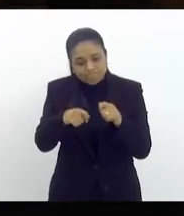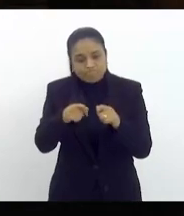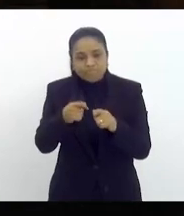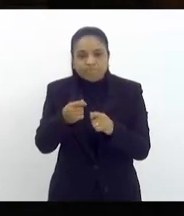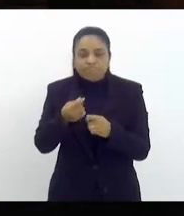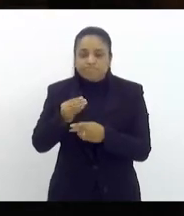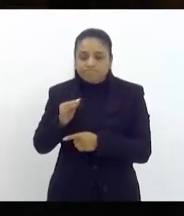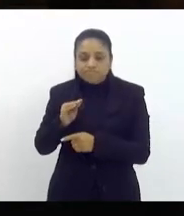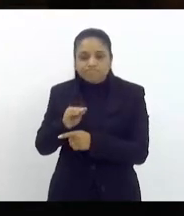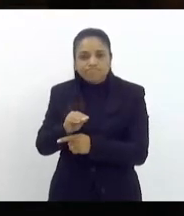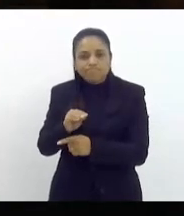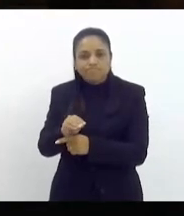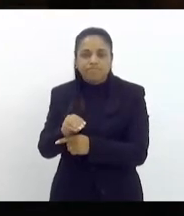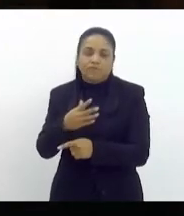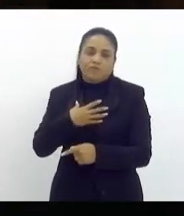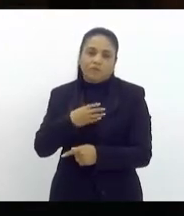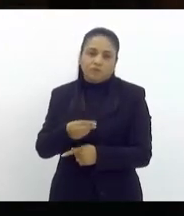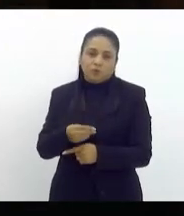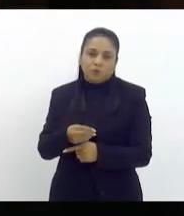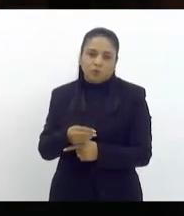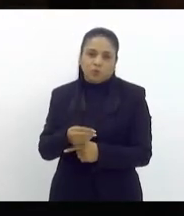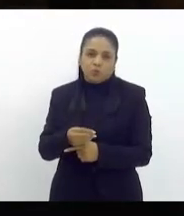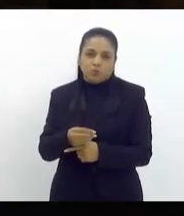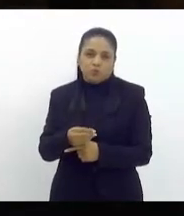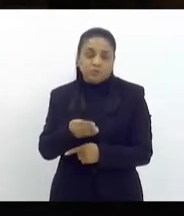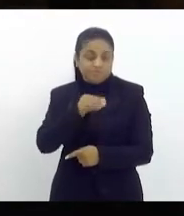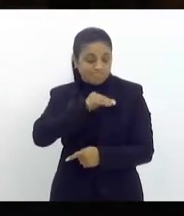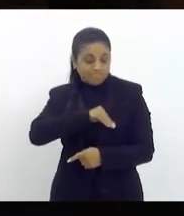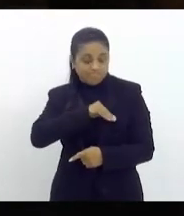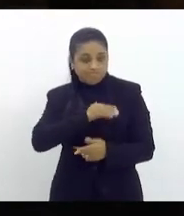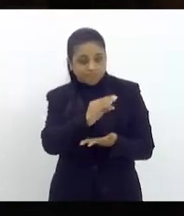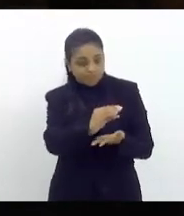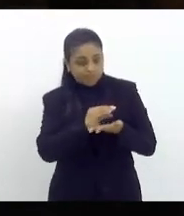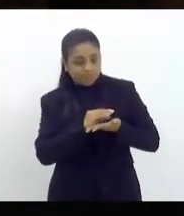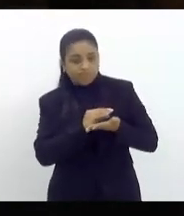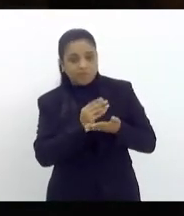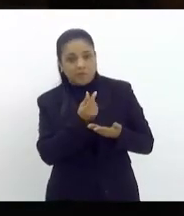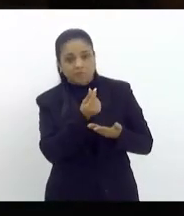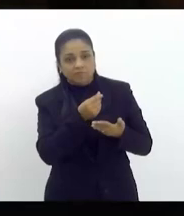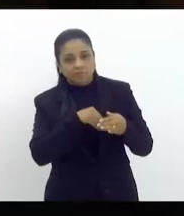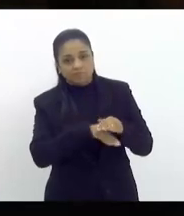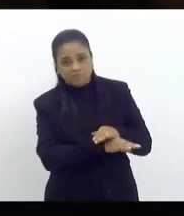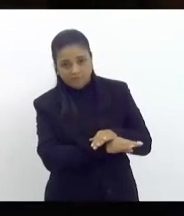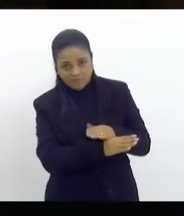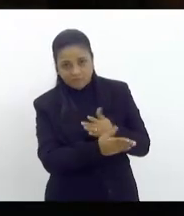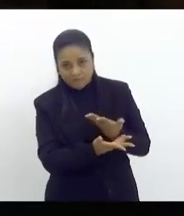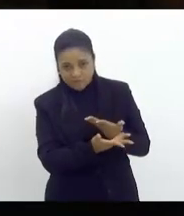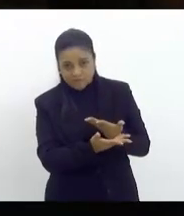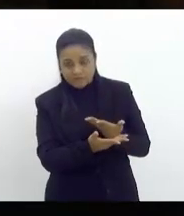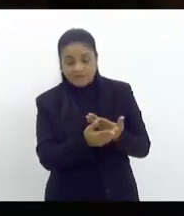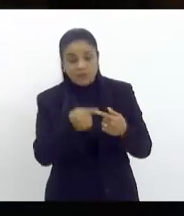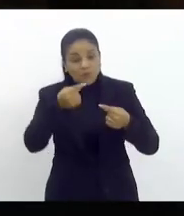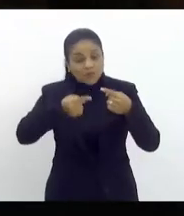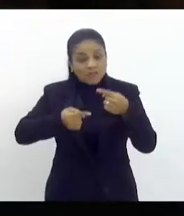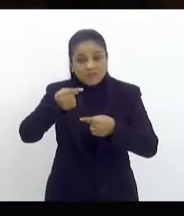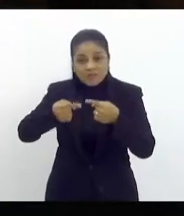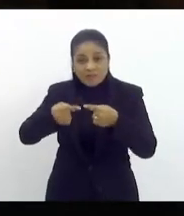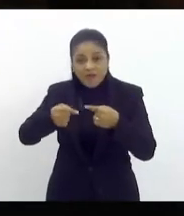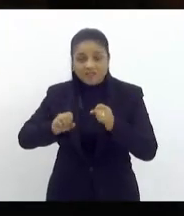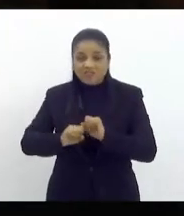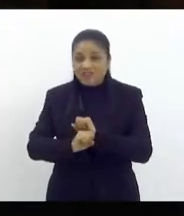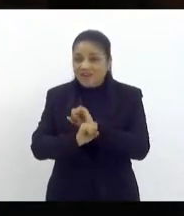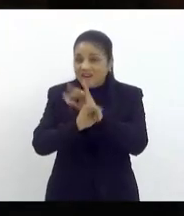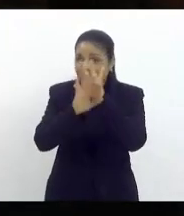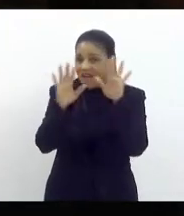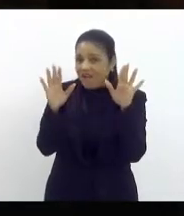os seus filhos que estão sem receber os recursos do super RJ então o debate que a gente está fazendo aqui é um debate muito franco